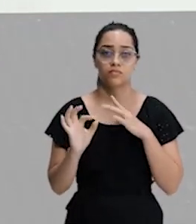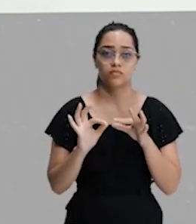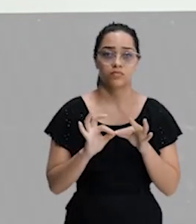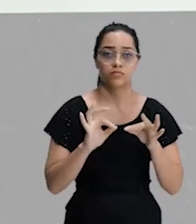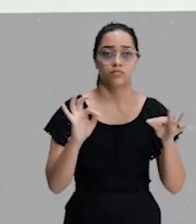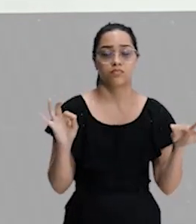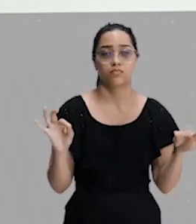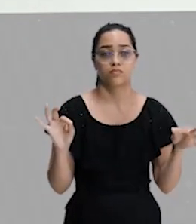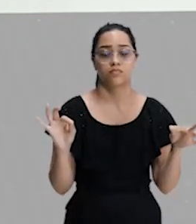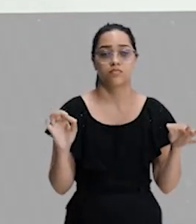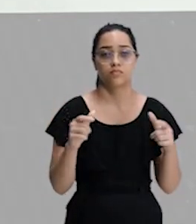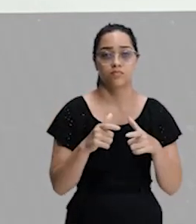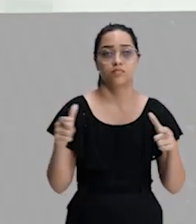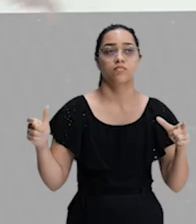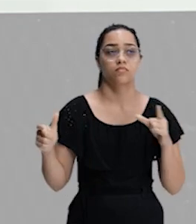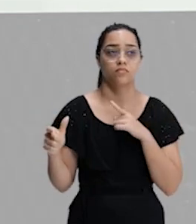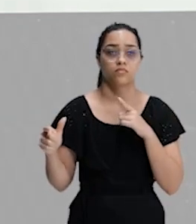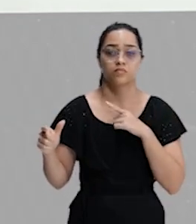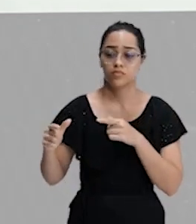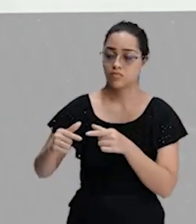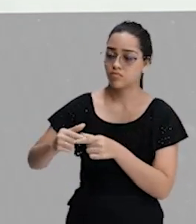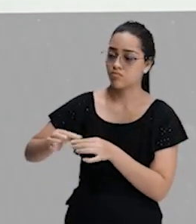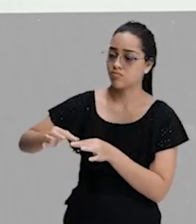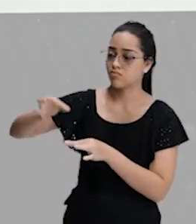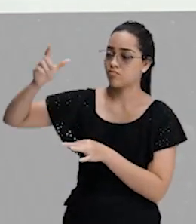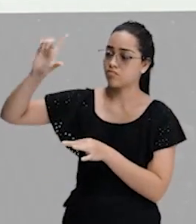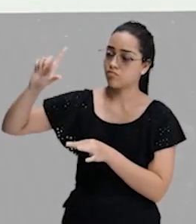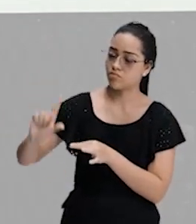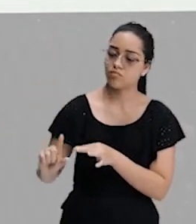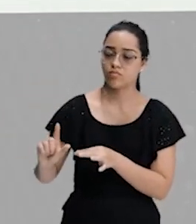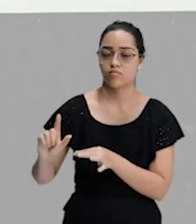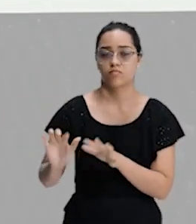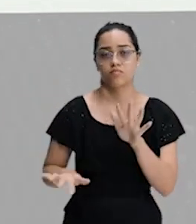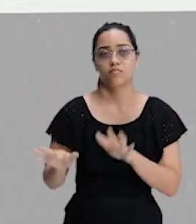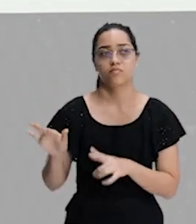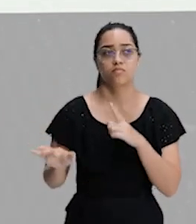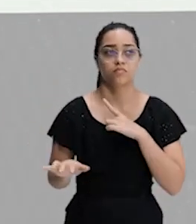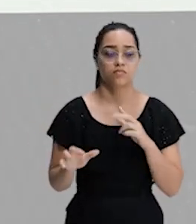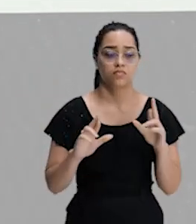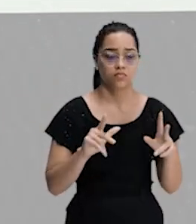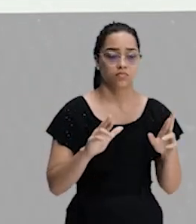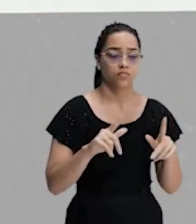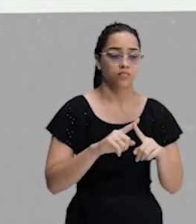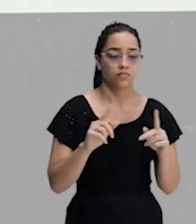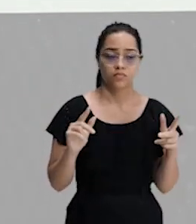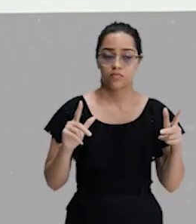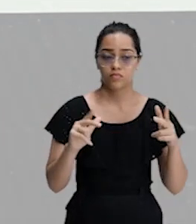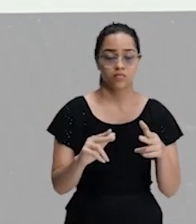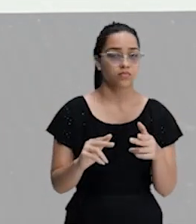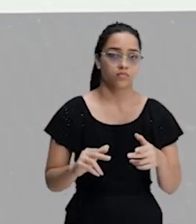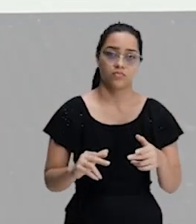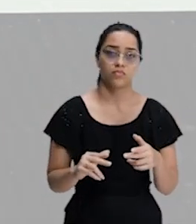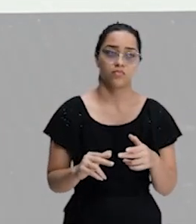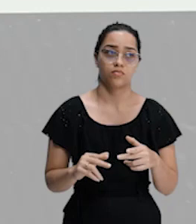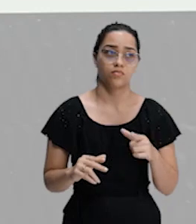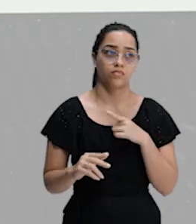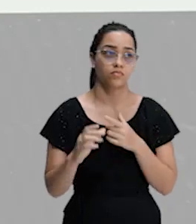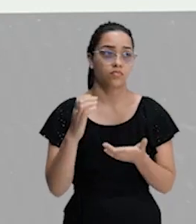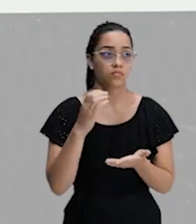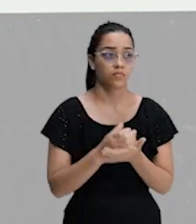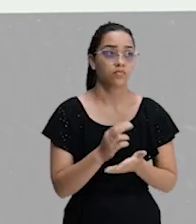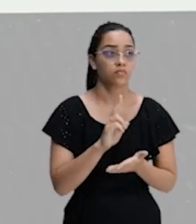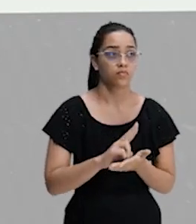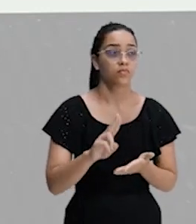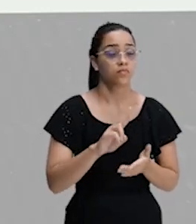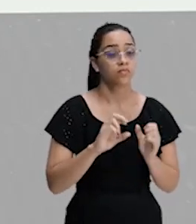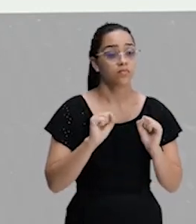diâmetro grande compense uma altura menor. Né? Às vezes você tem figuras que são diferentes, mas cabe a mesma coisa, né? Os copos que a gente usa dentro de